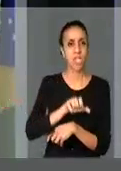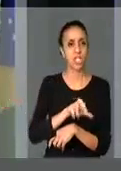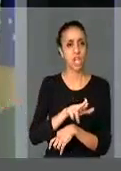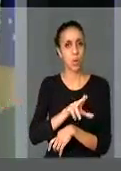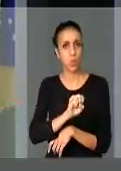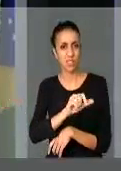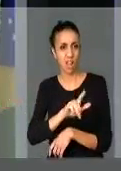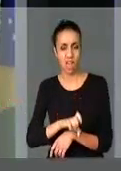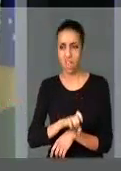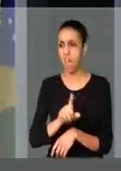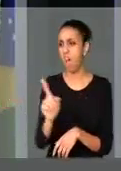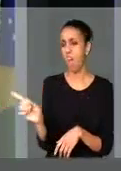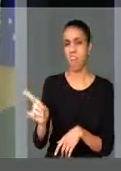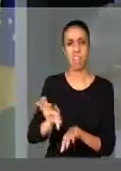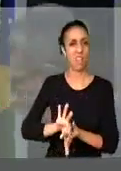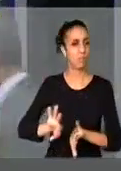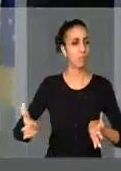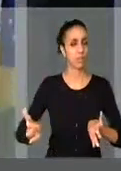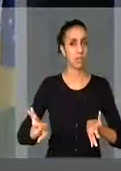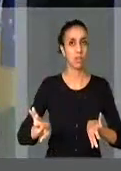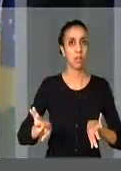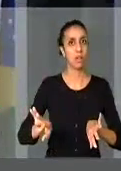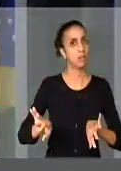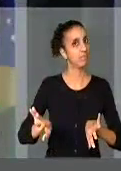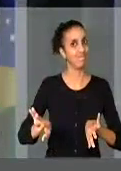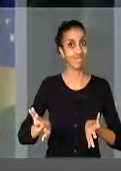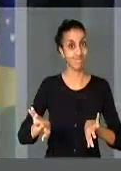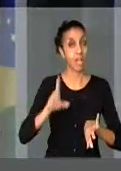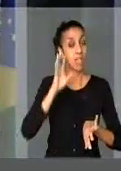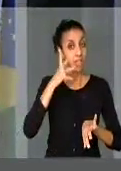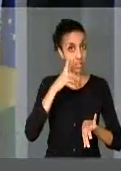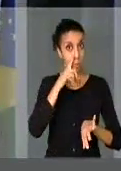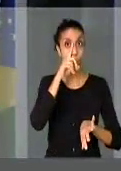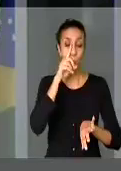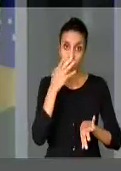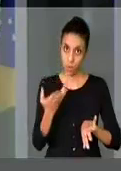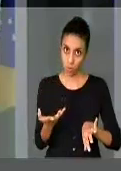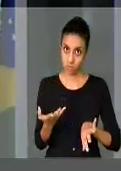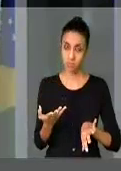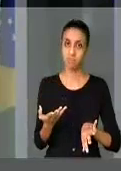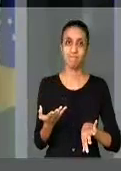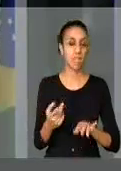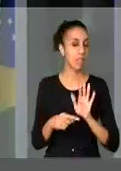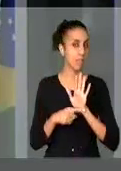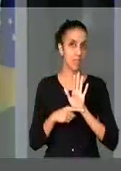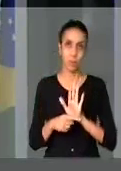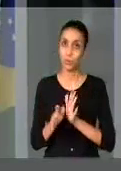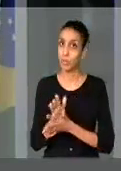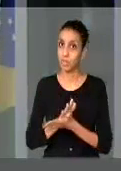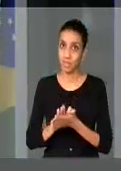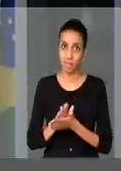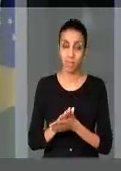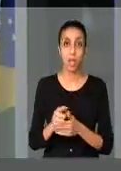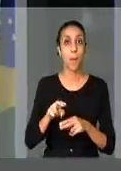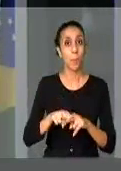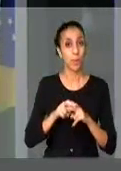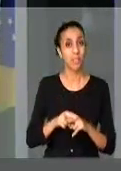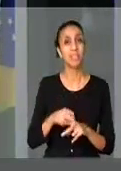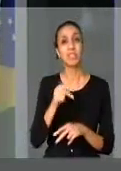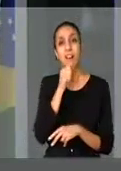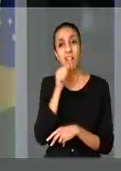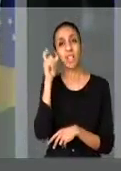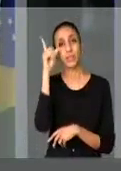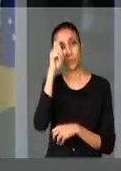muito arriscado. Foi uma decisão infeliz, que nada ajuda a paz mundial.